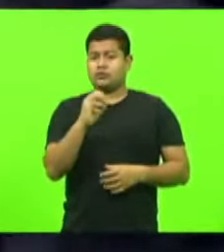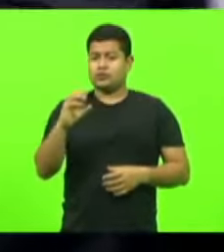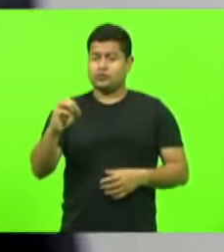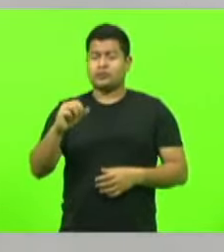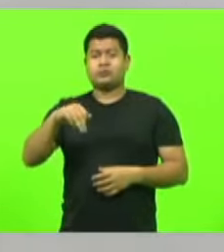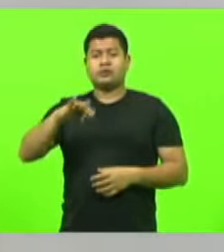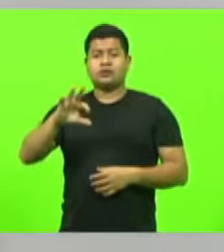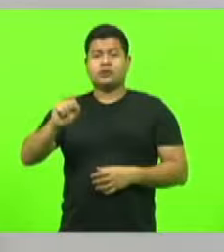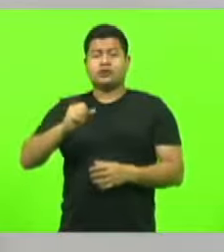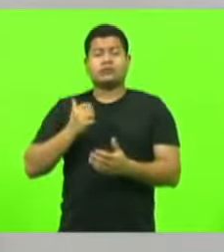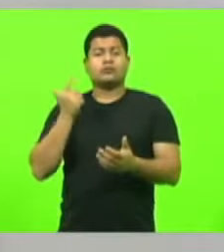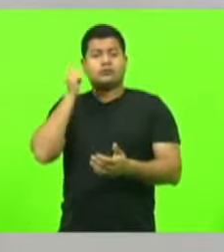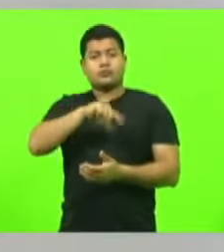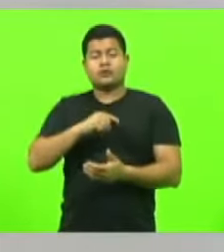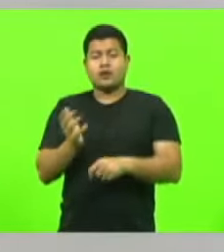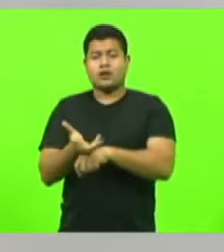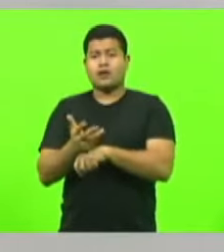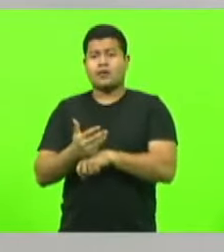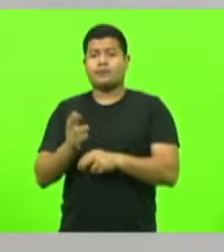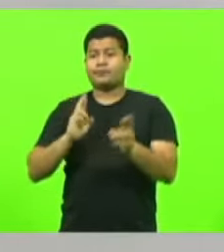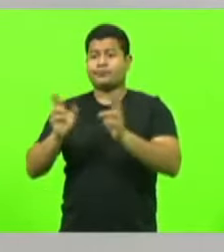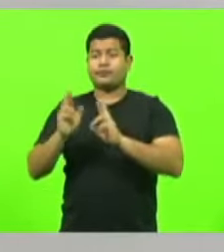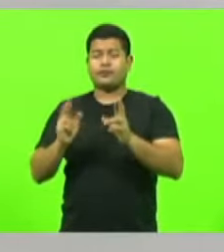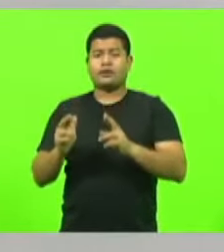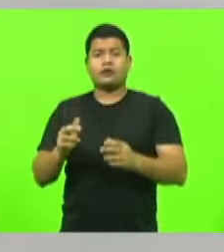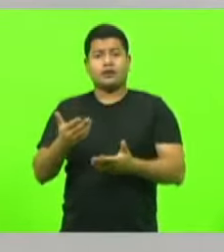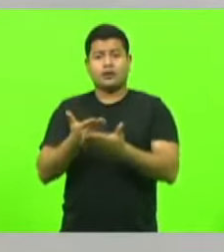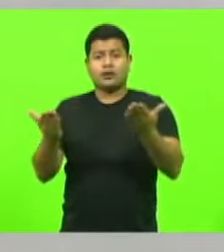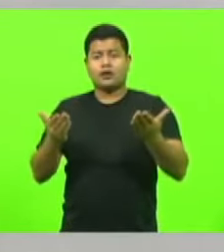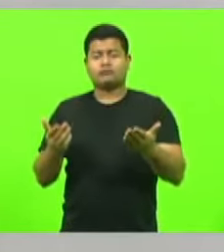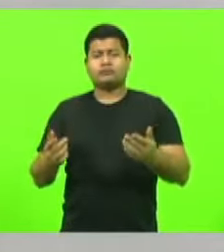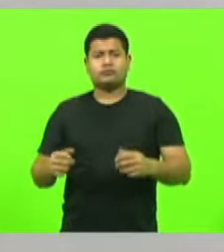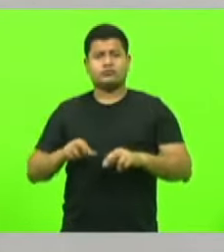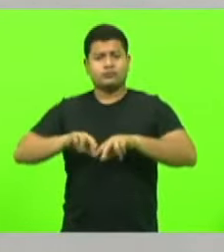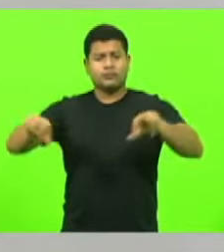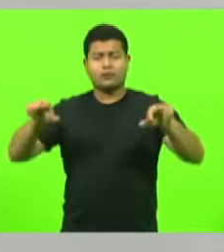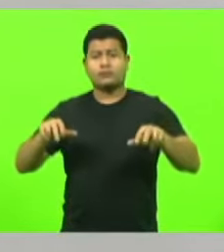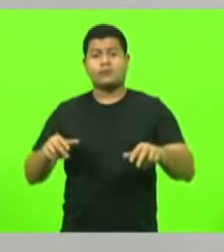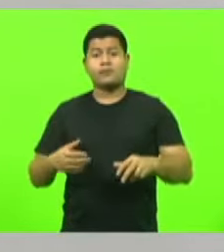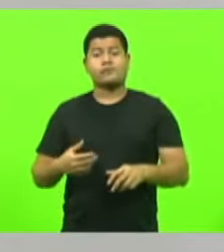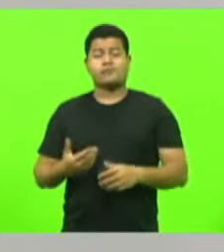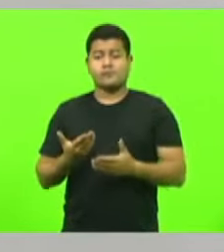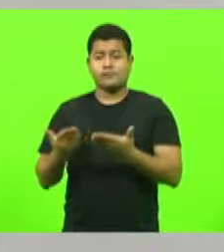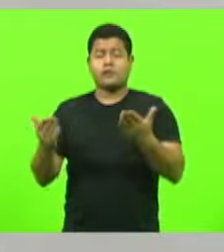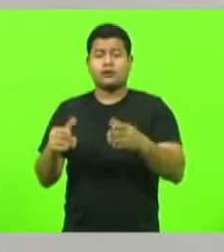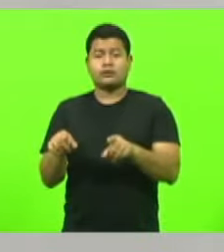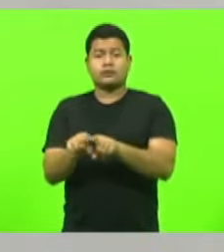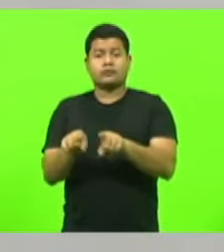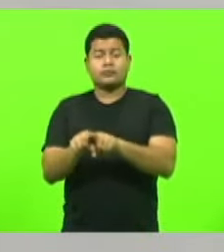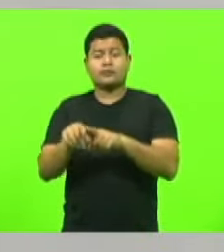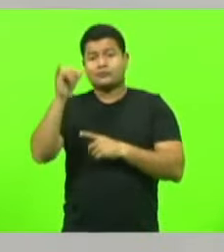dessa rodovia por onde passam riquezas catarinenses e as vidas dos catarinenses.